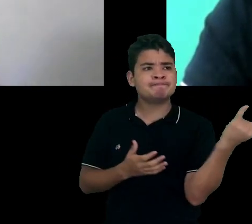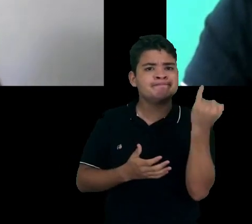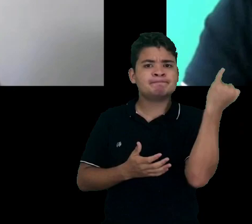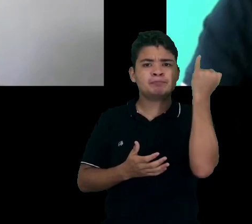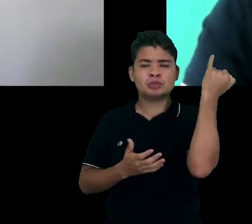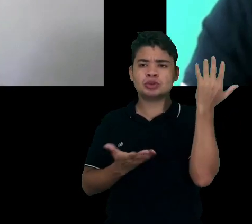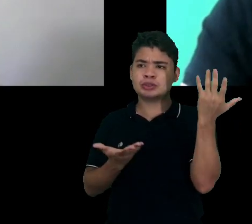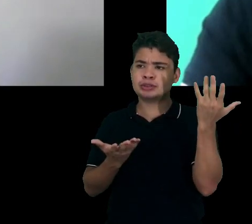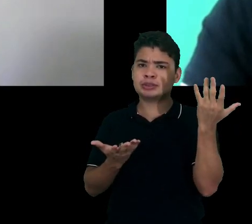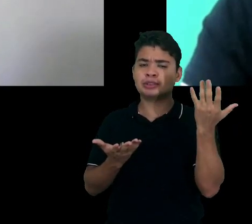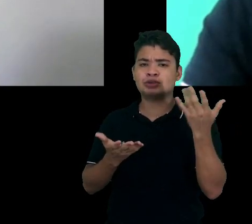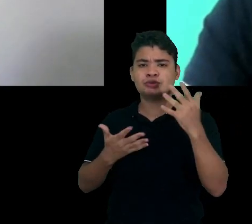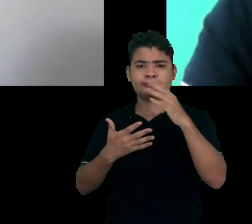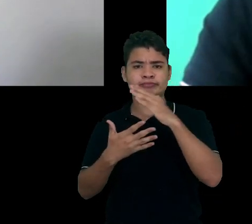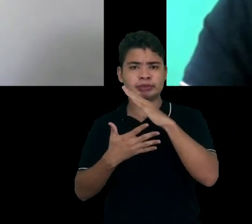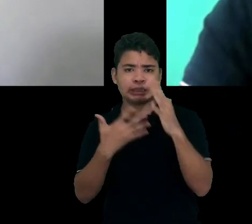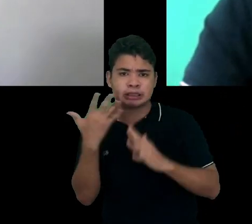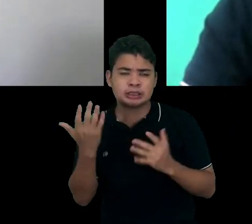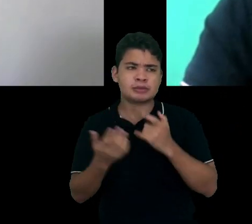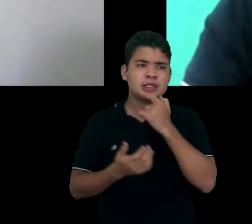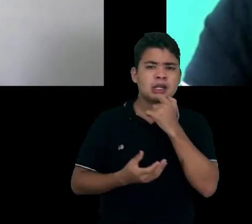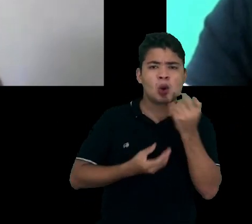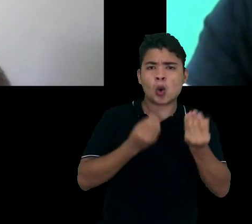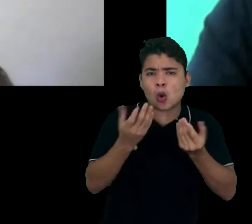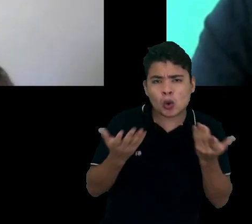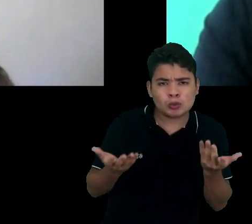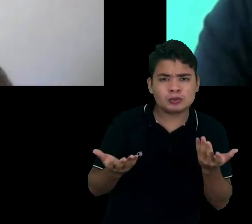inglês, da Libras, na sua opinião?